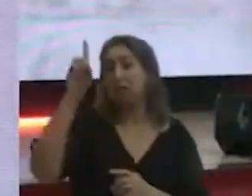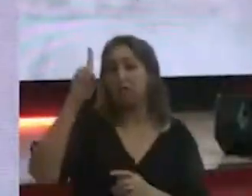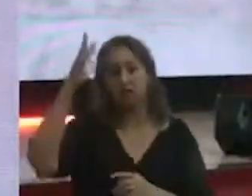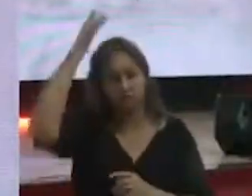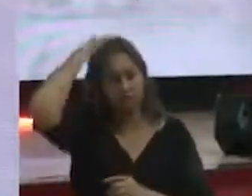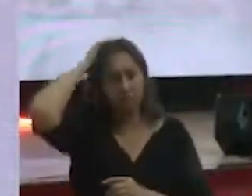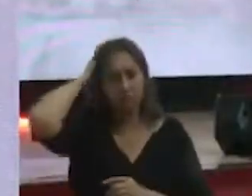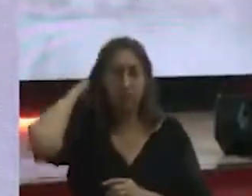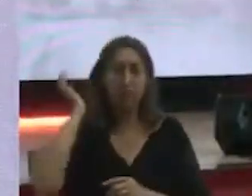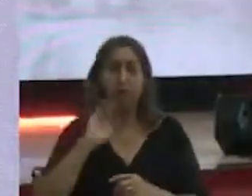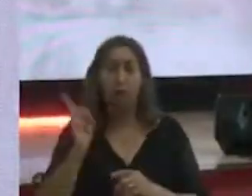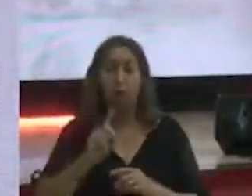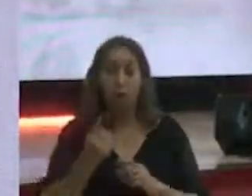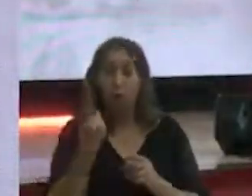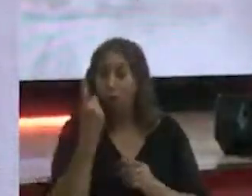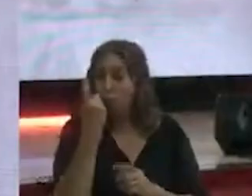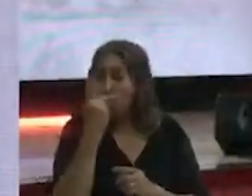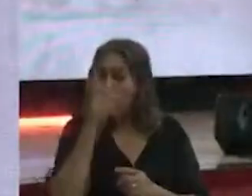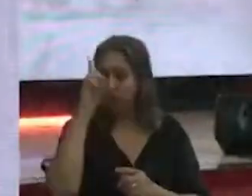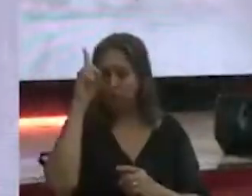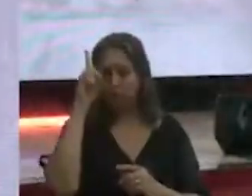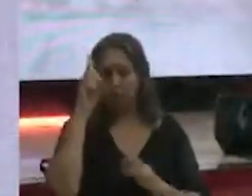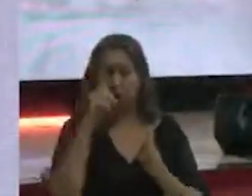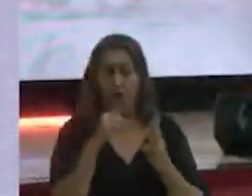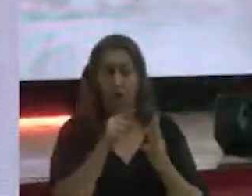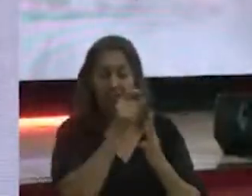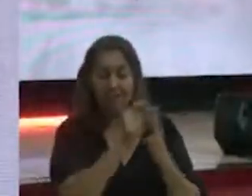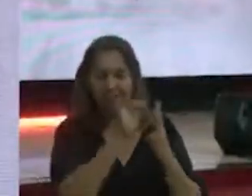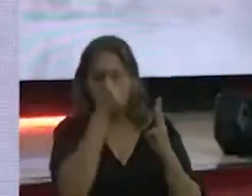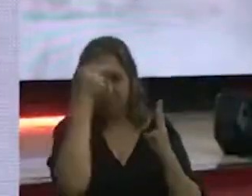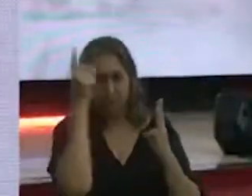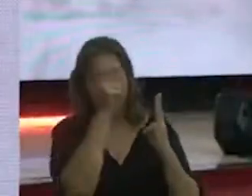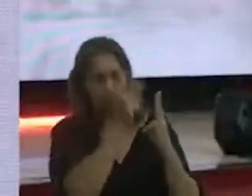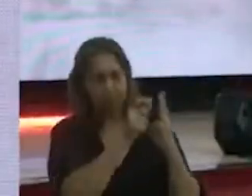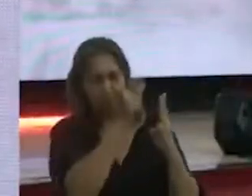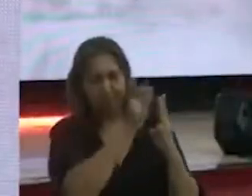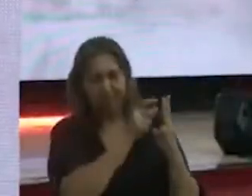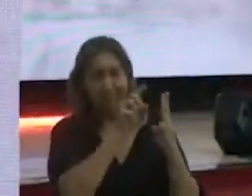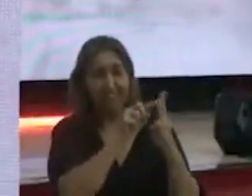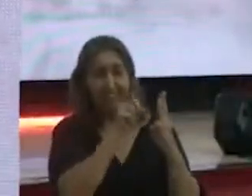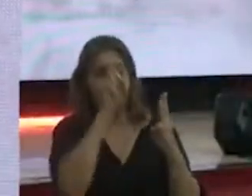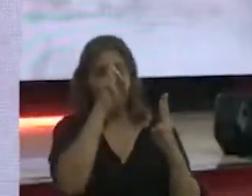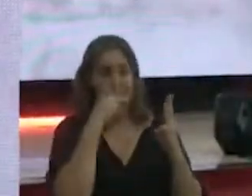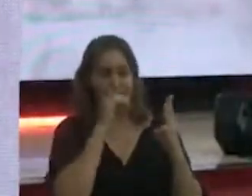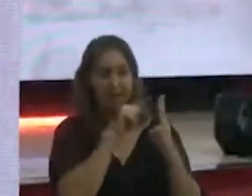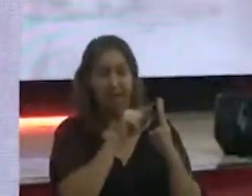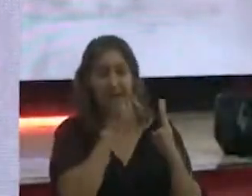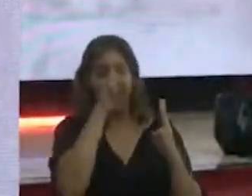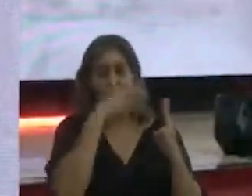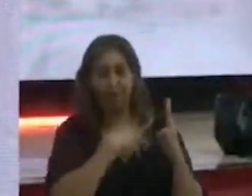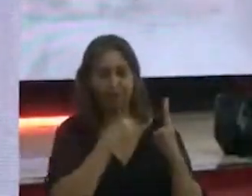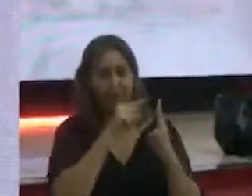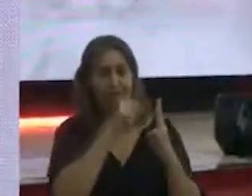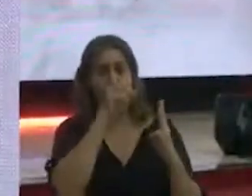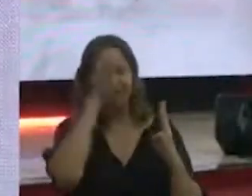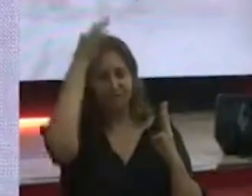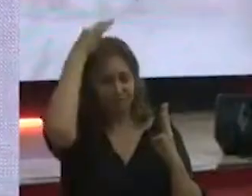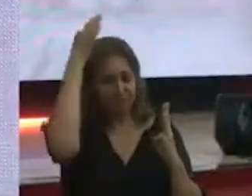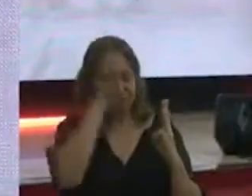é um Deus em três pessoas imagine um